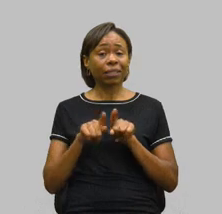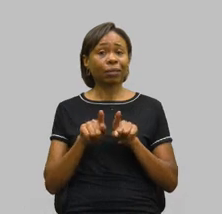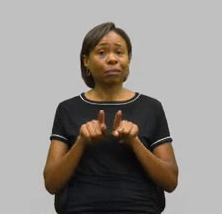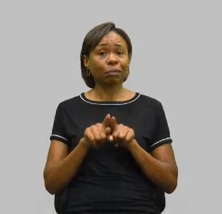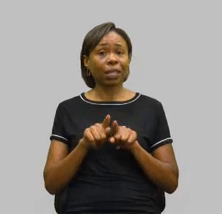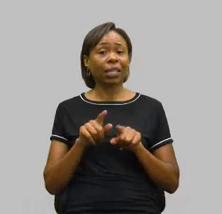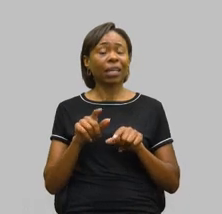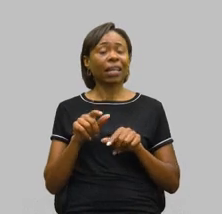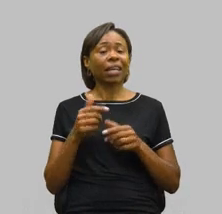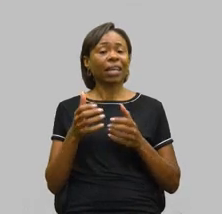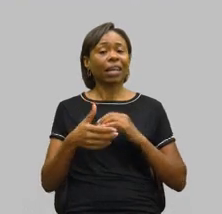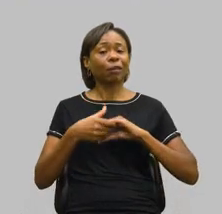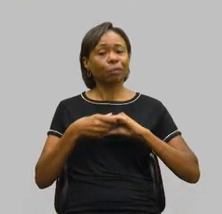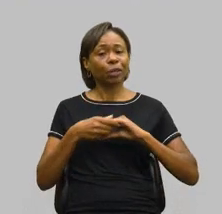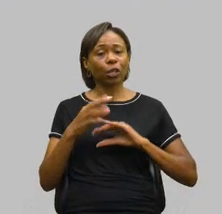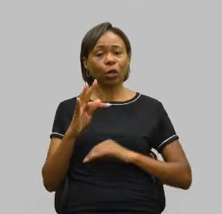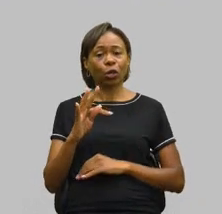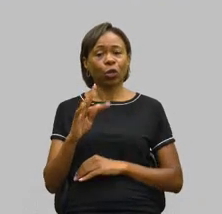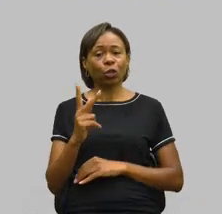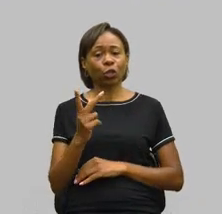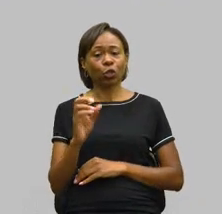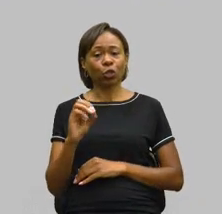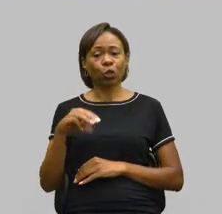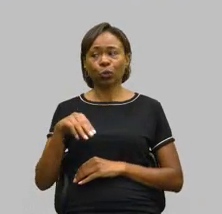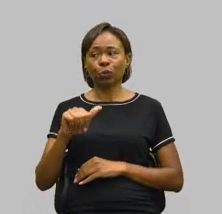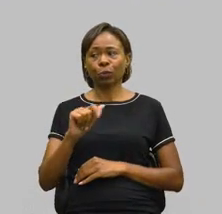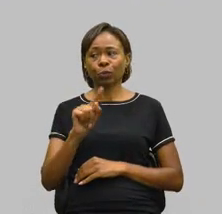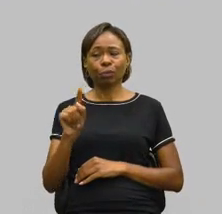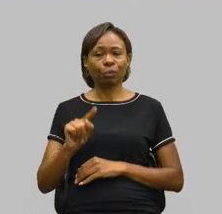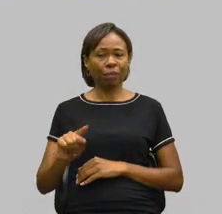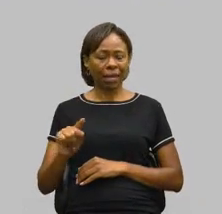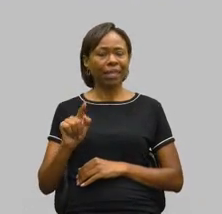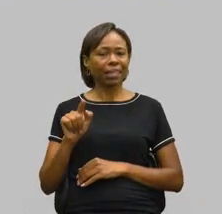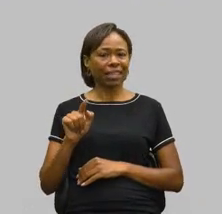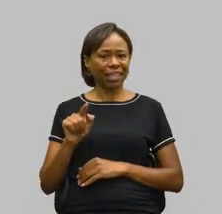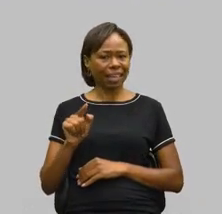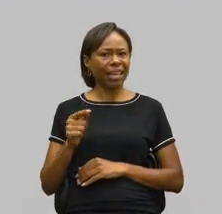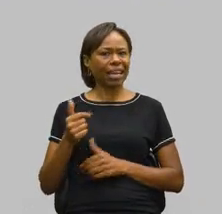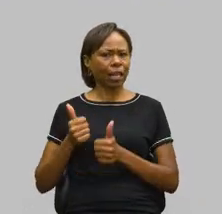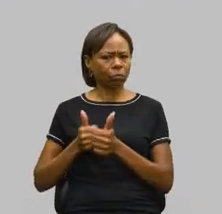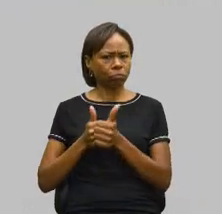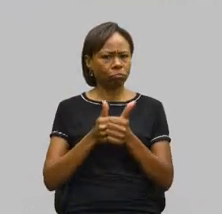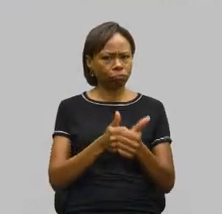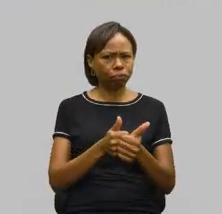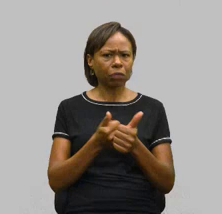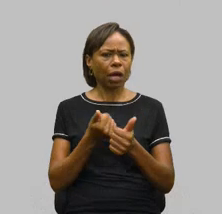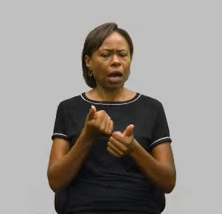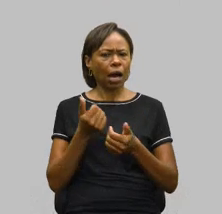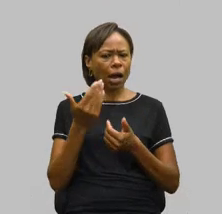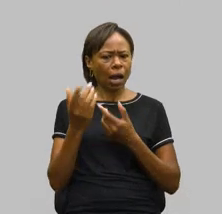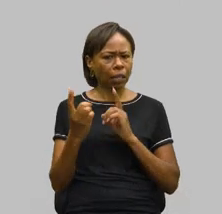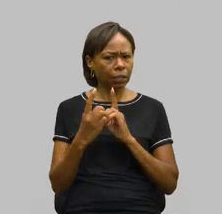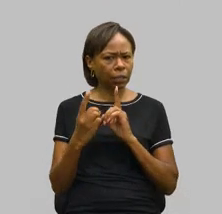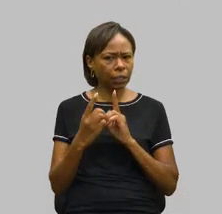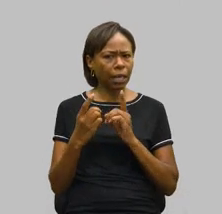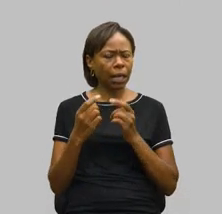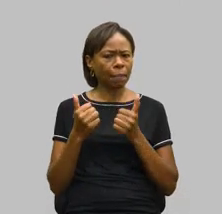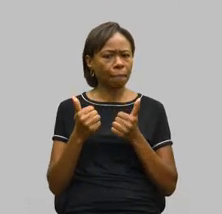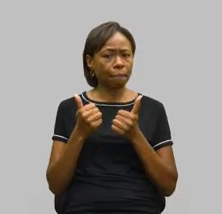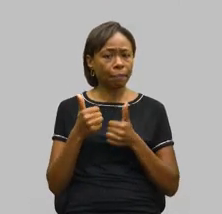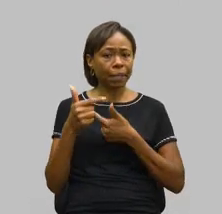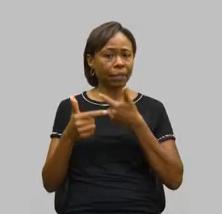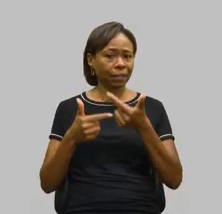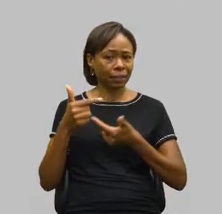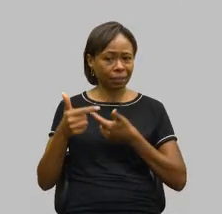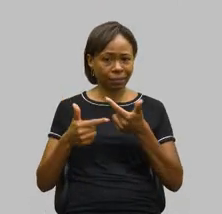Tomás Tomás é um querido ele é um cara que vai na base atende muito bem a gente e acaba desenvolvendo um trabalho pontual específico pra